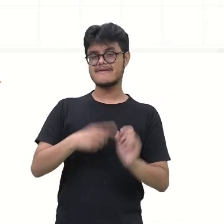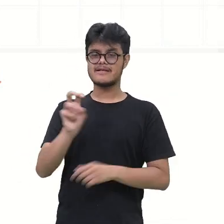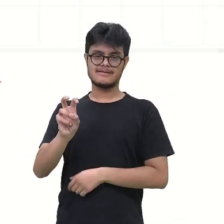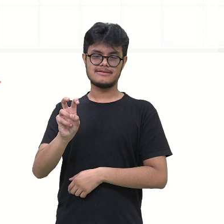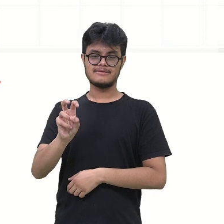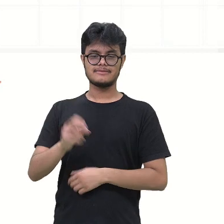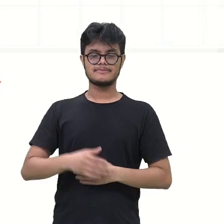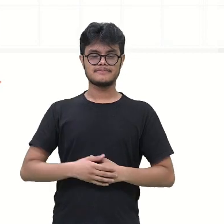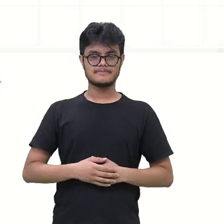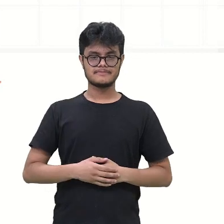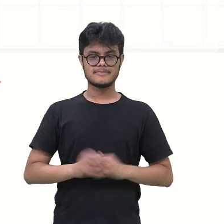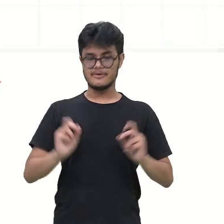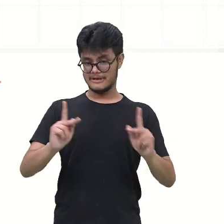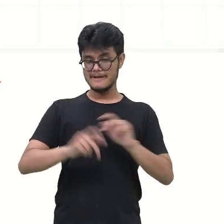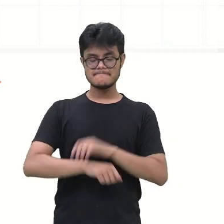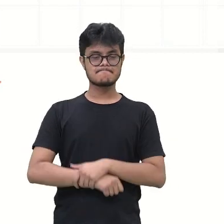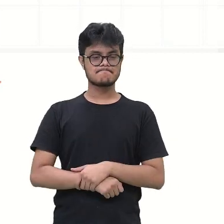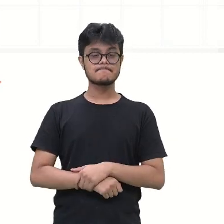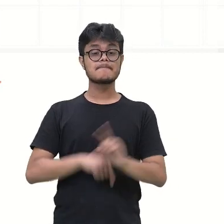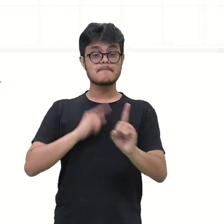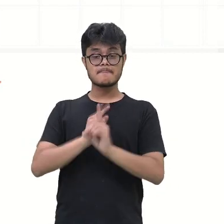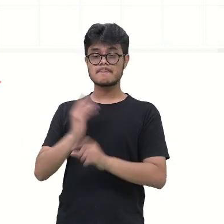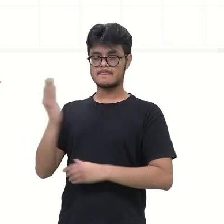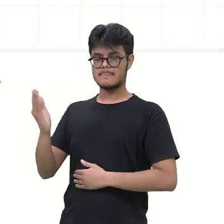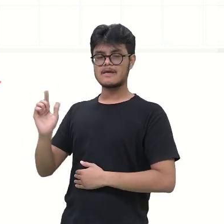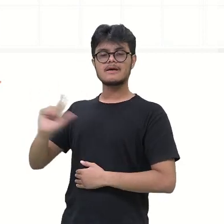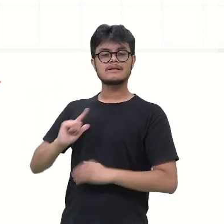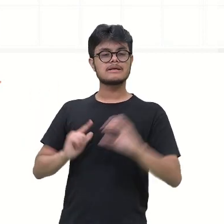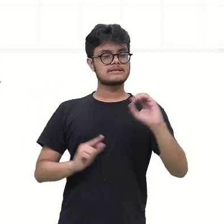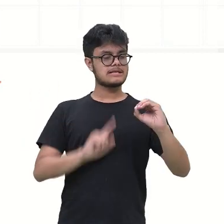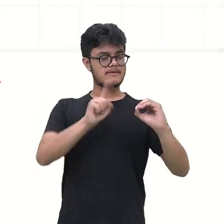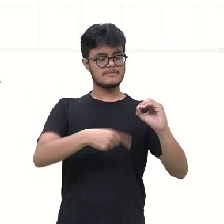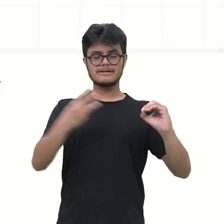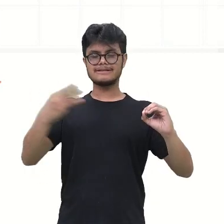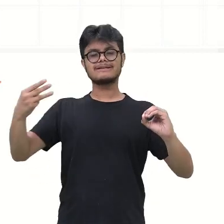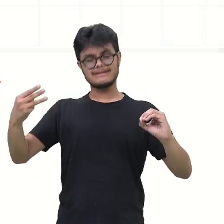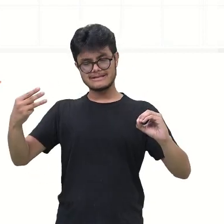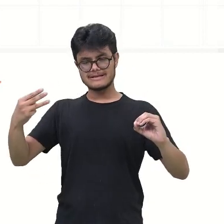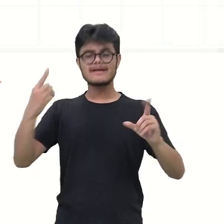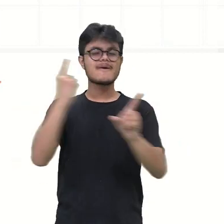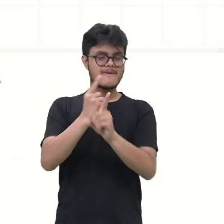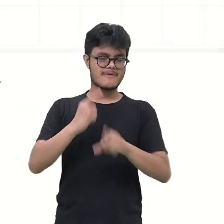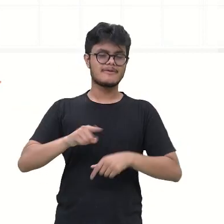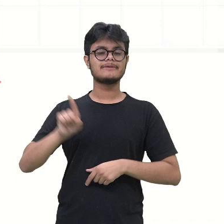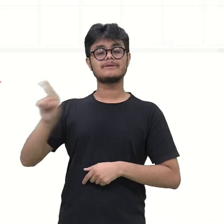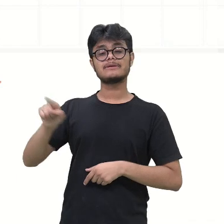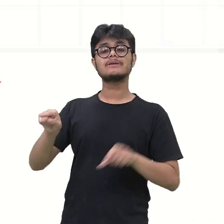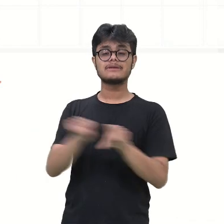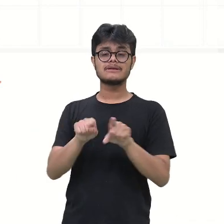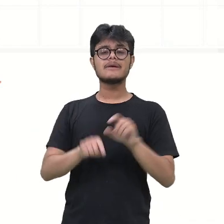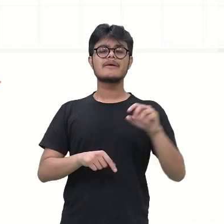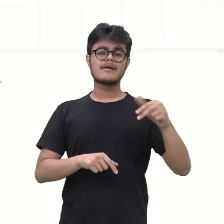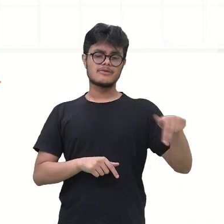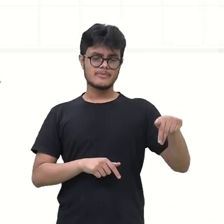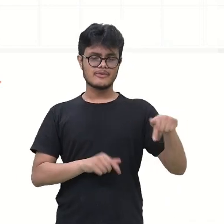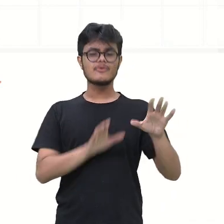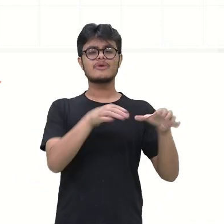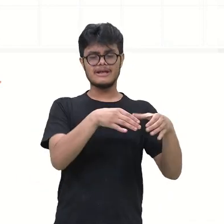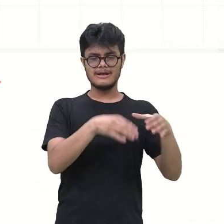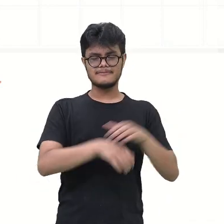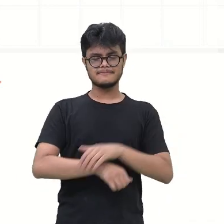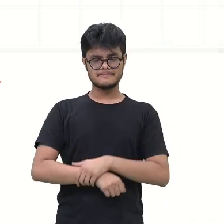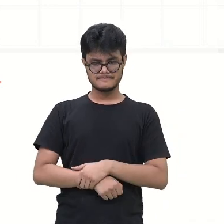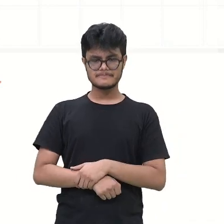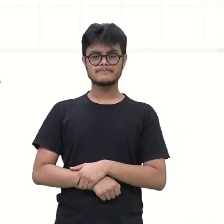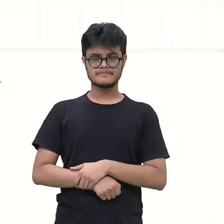bem por aqui, tá bom? Então, aqui nós vamos ter o número 0,3333, que também é um número racional, que também